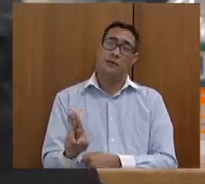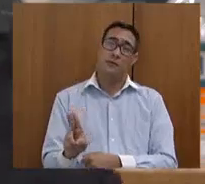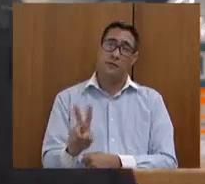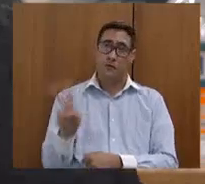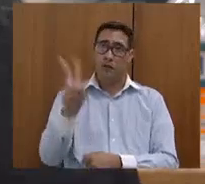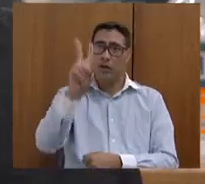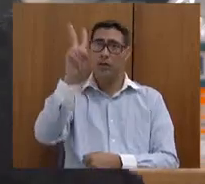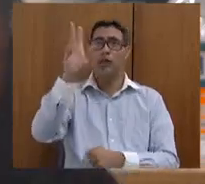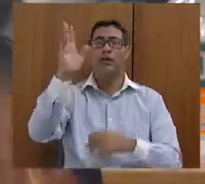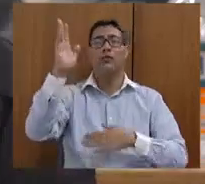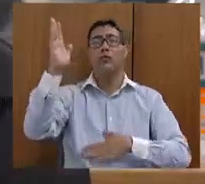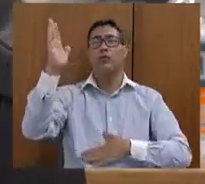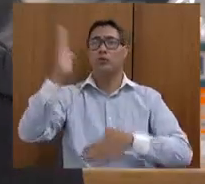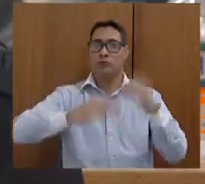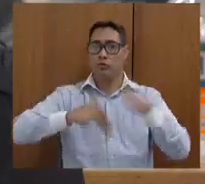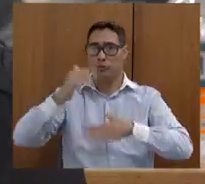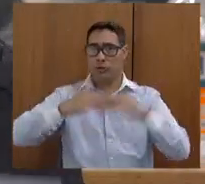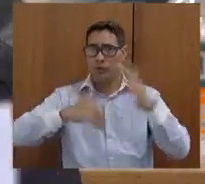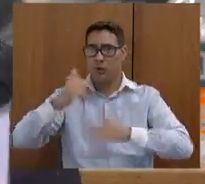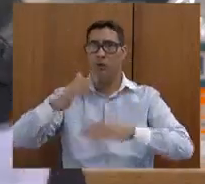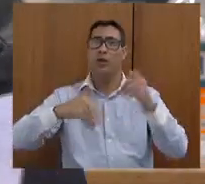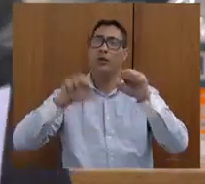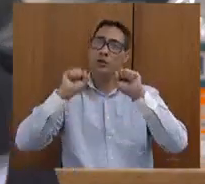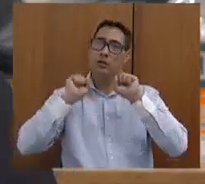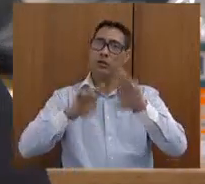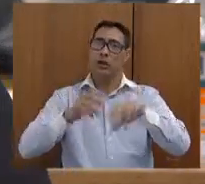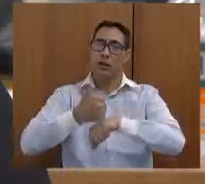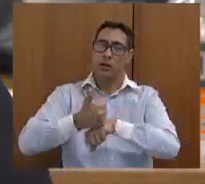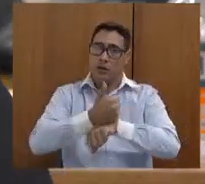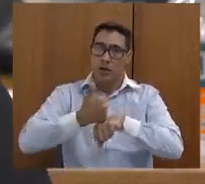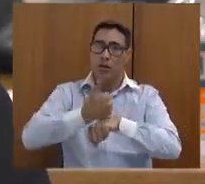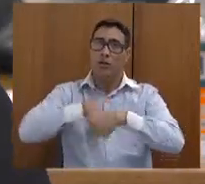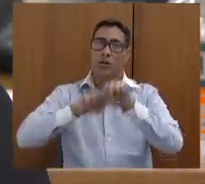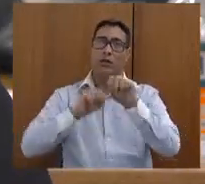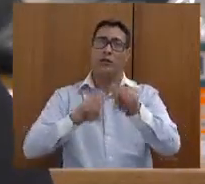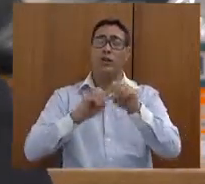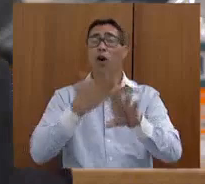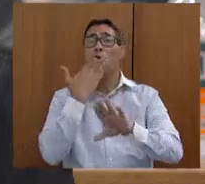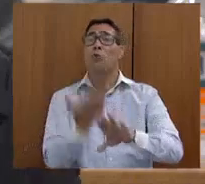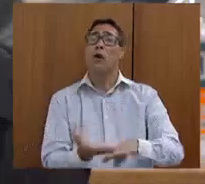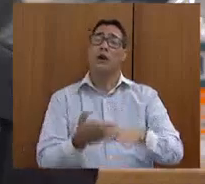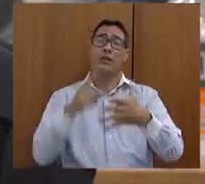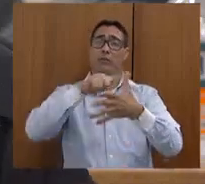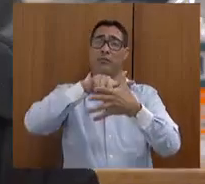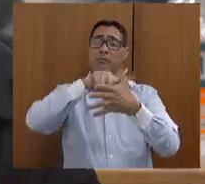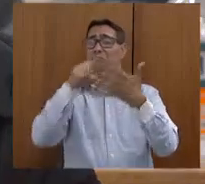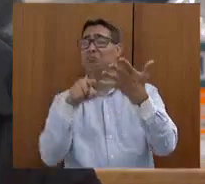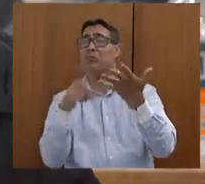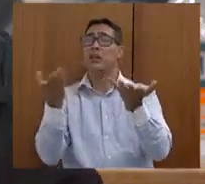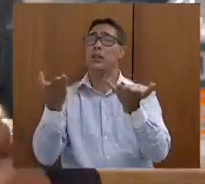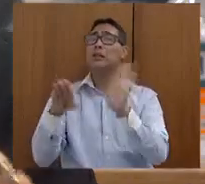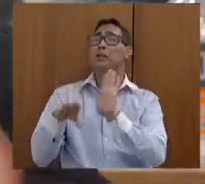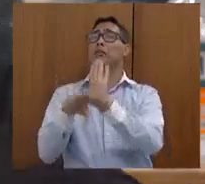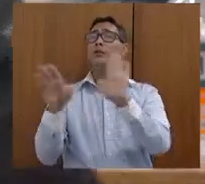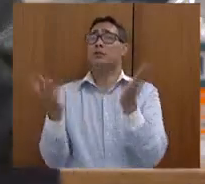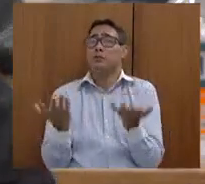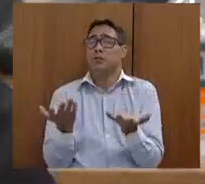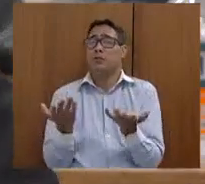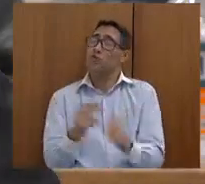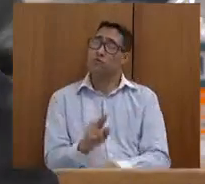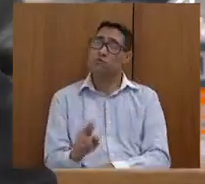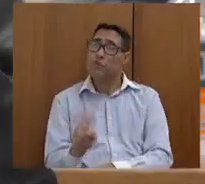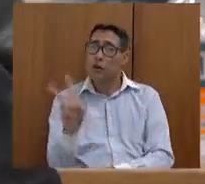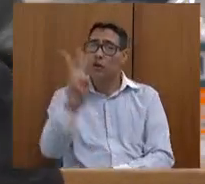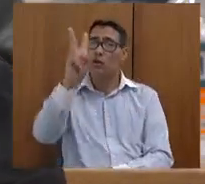dos profissionais da Educação Quais que são as medidas efetivas de valorização